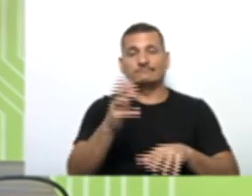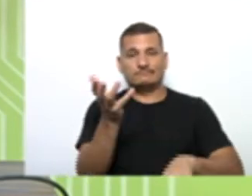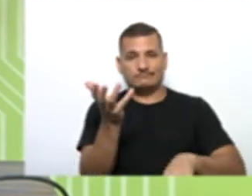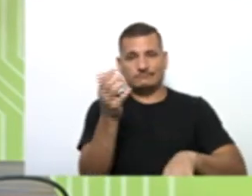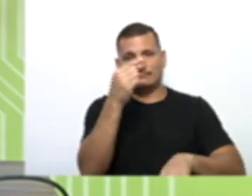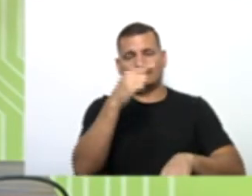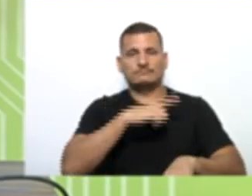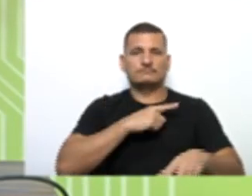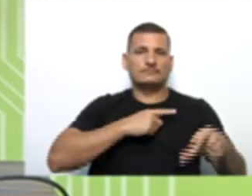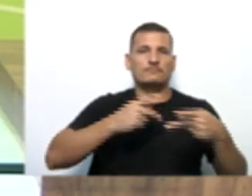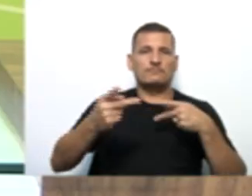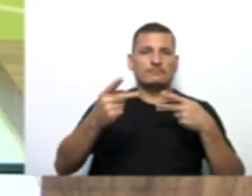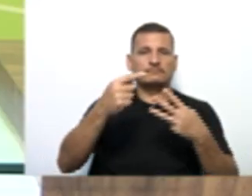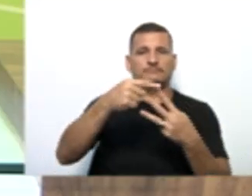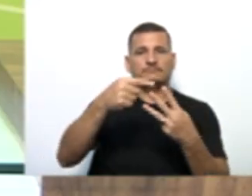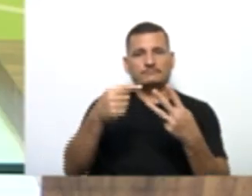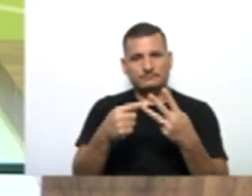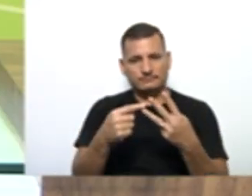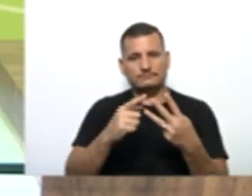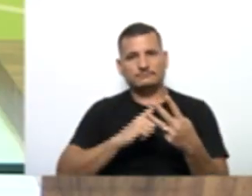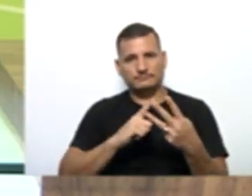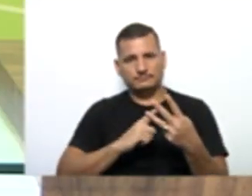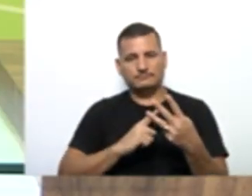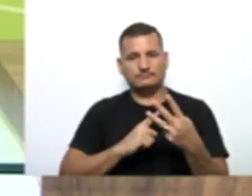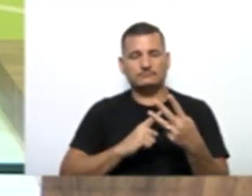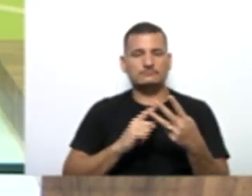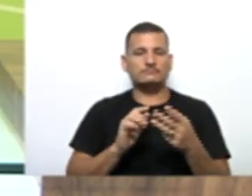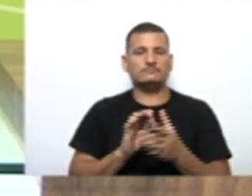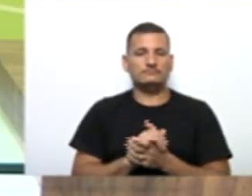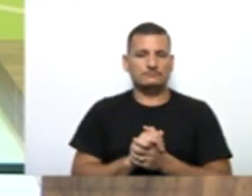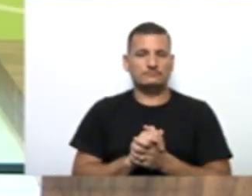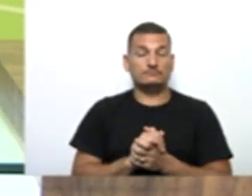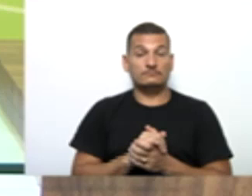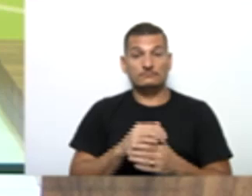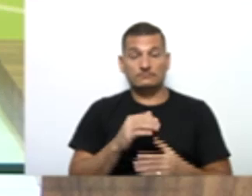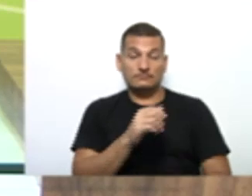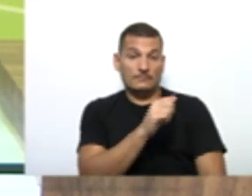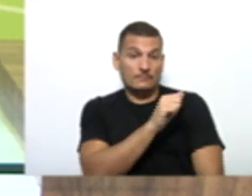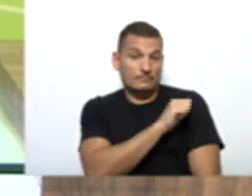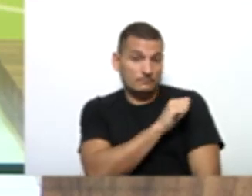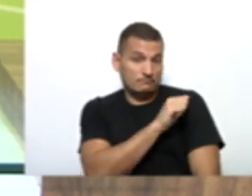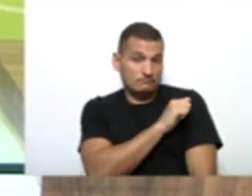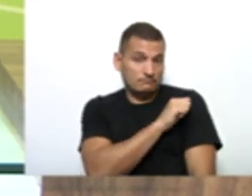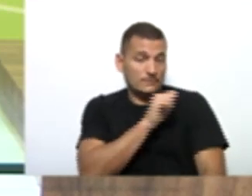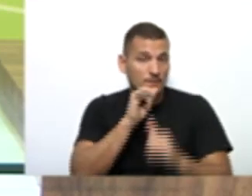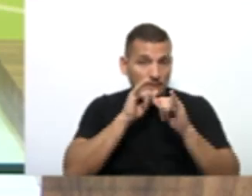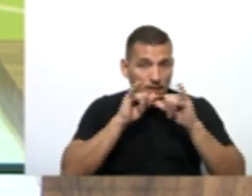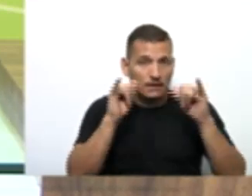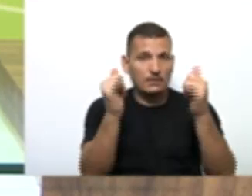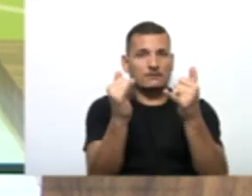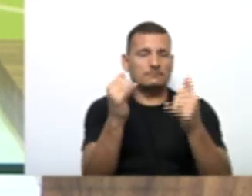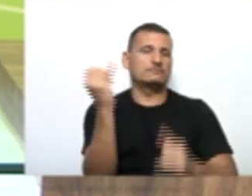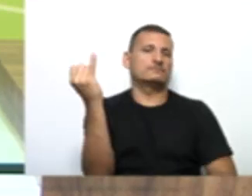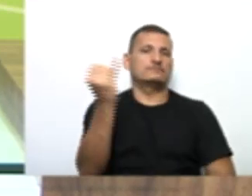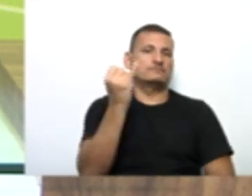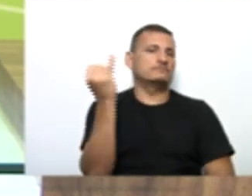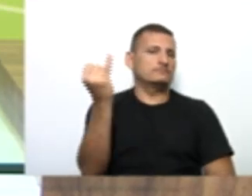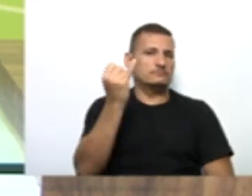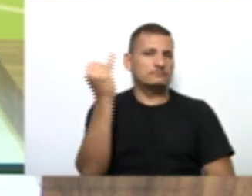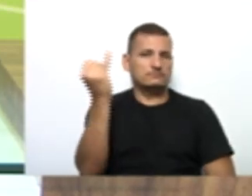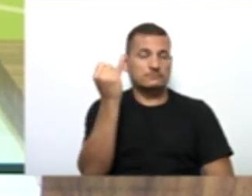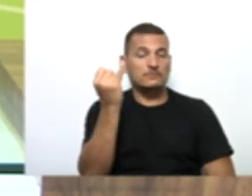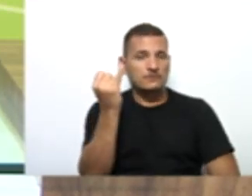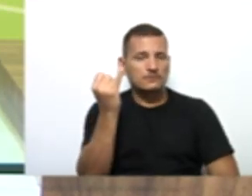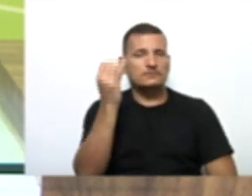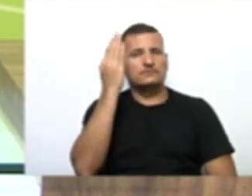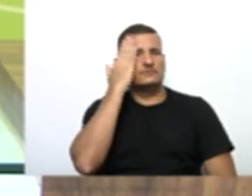Congresso. Então, pessoal, para os nossos alunos, né, uma informação extremamente importante é saber quais